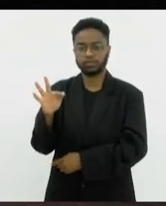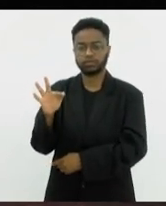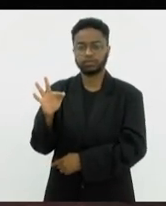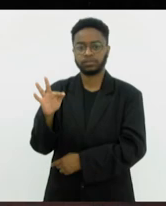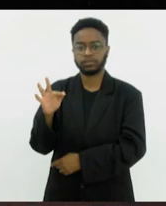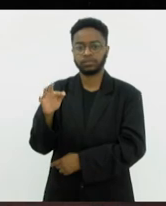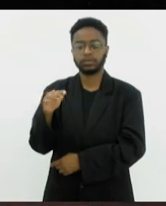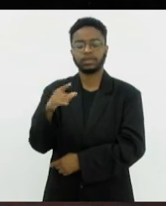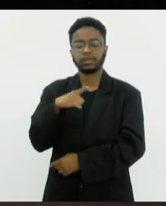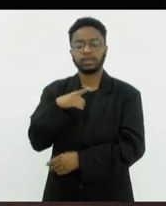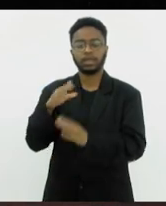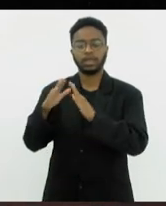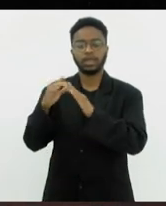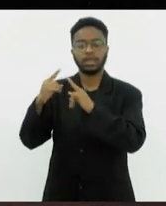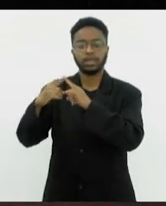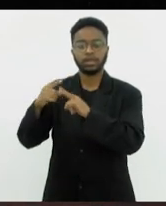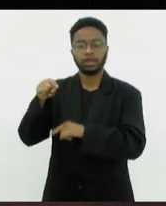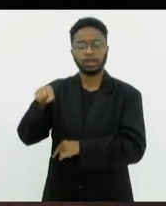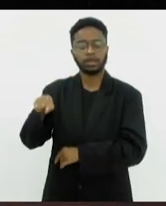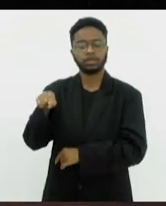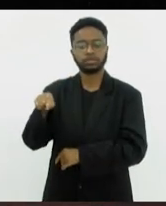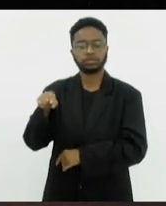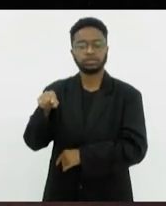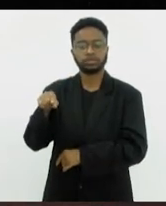a matriz de Friburgo